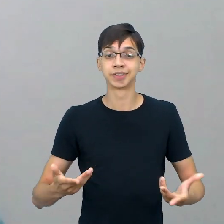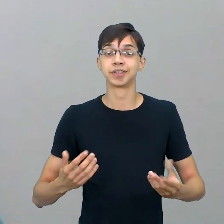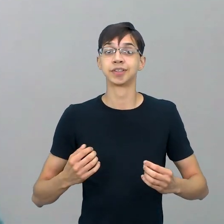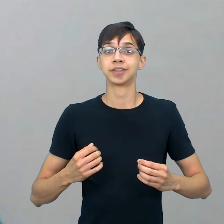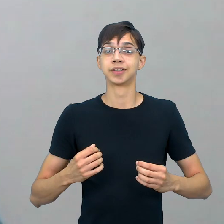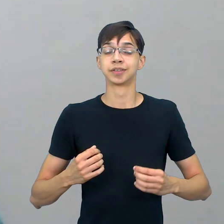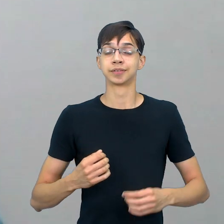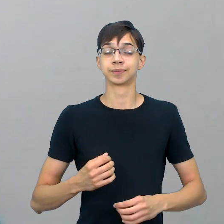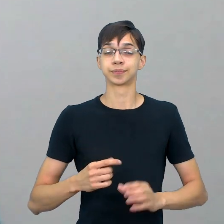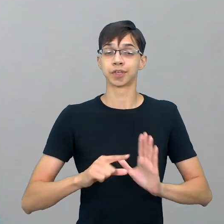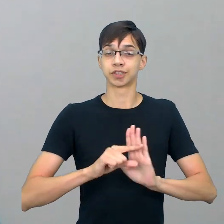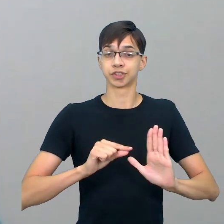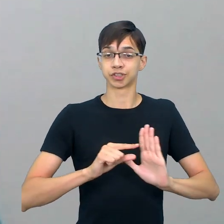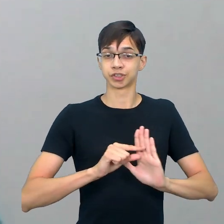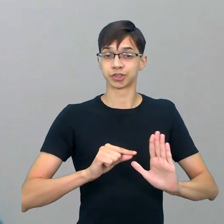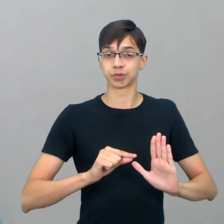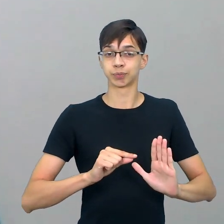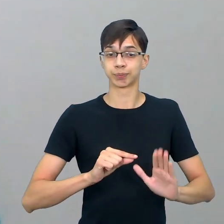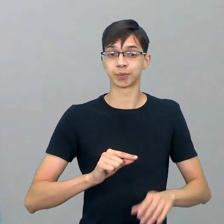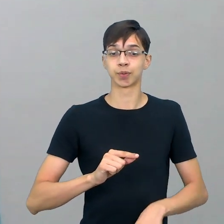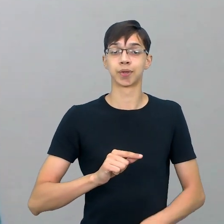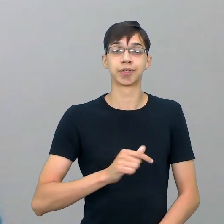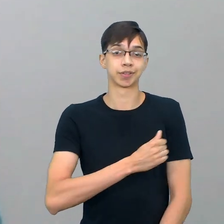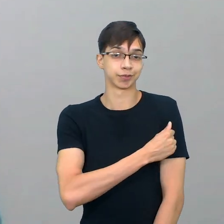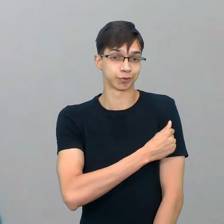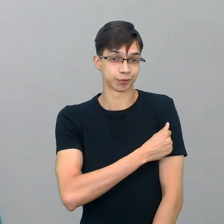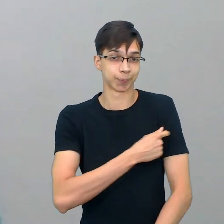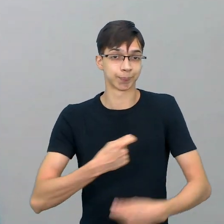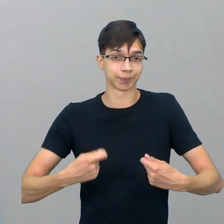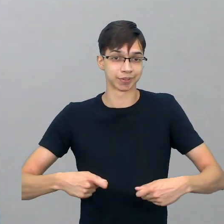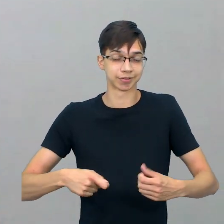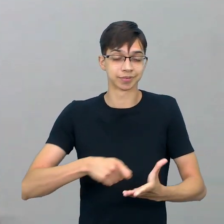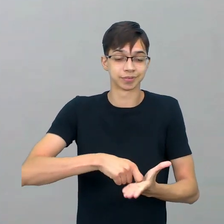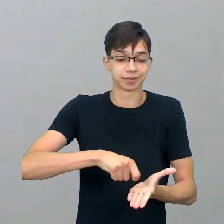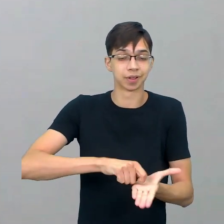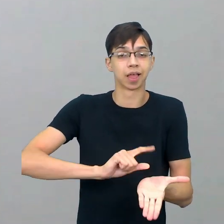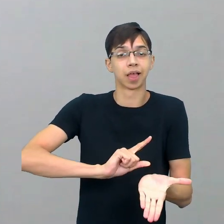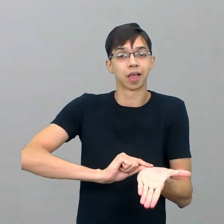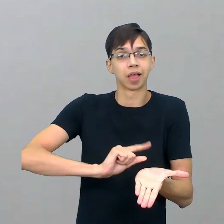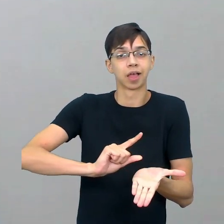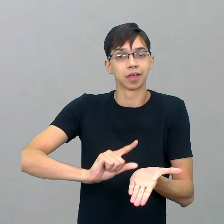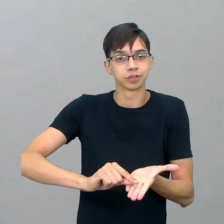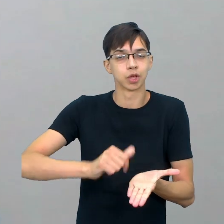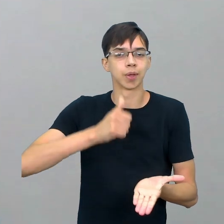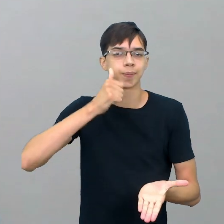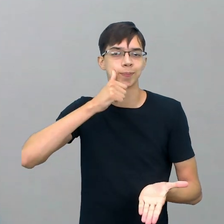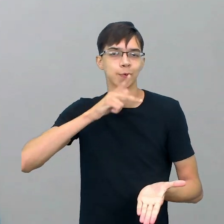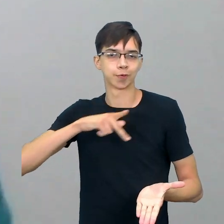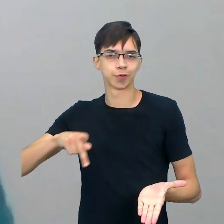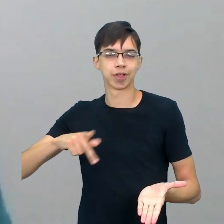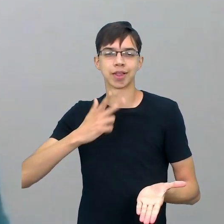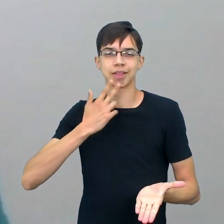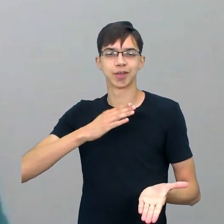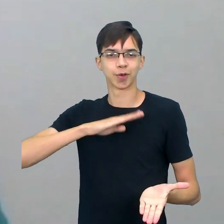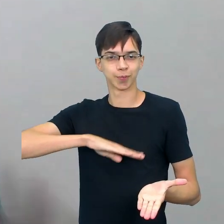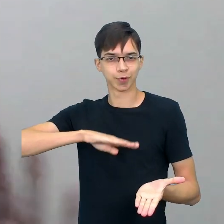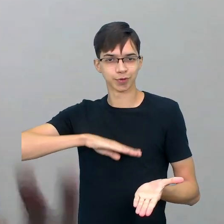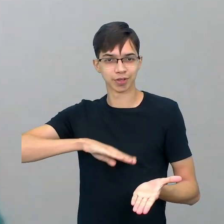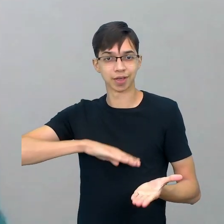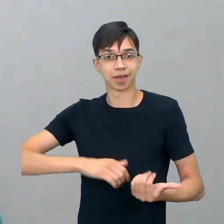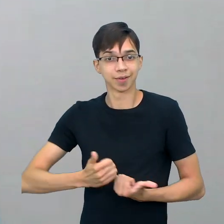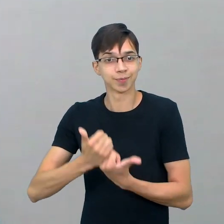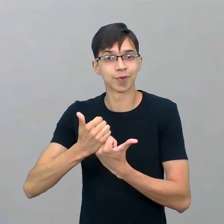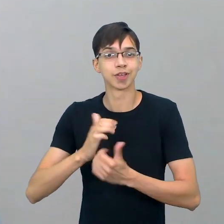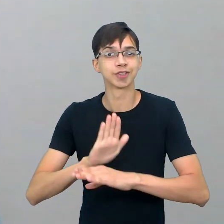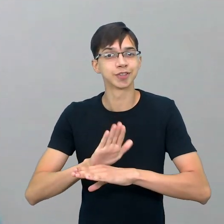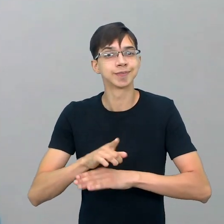estudantes vão ter que desenvolver com o apoio da professora de língua portuguesa. Então, olha só, a gente conseguiu integrar todas as áreas e não vamos fugir de